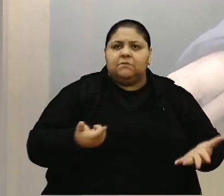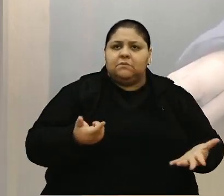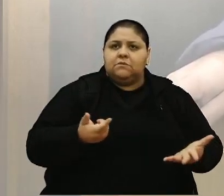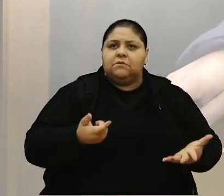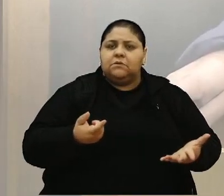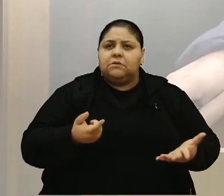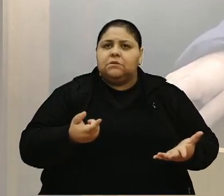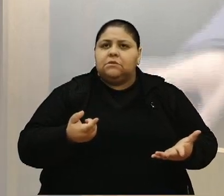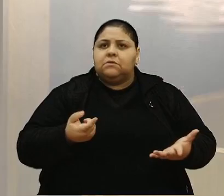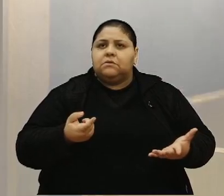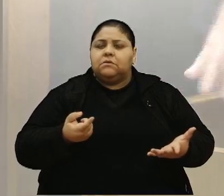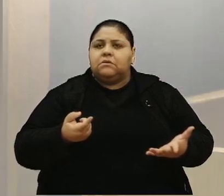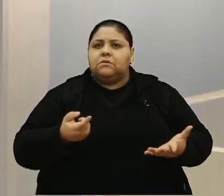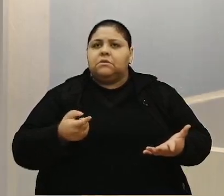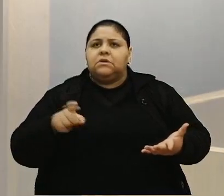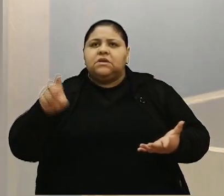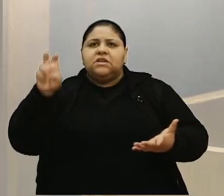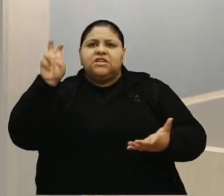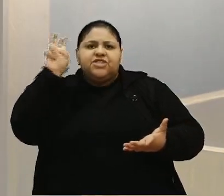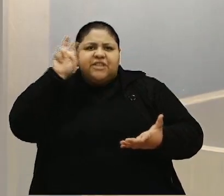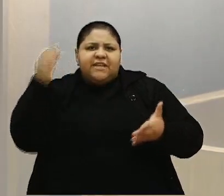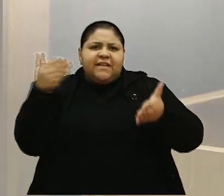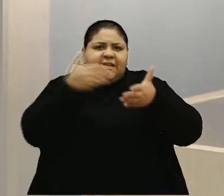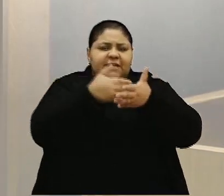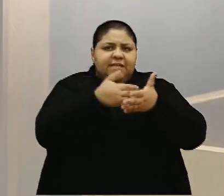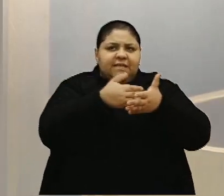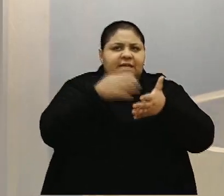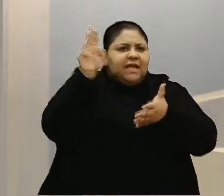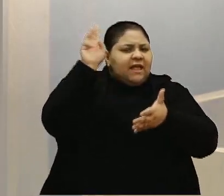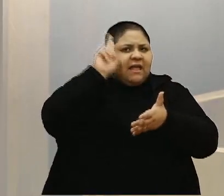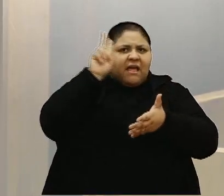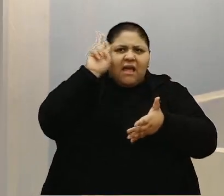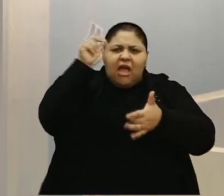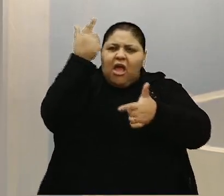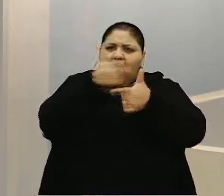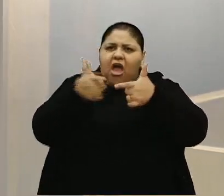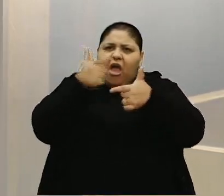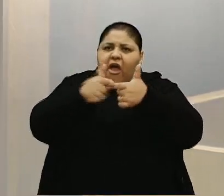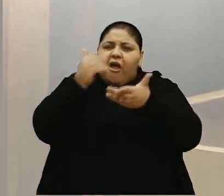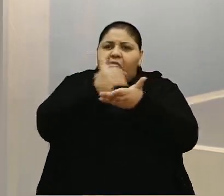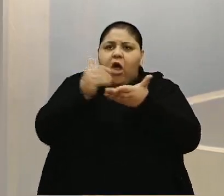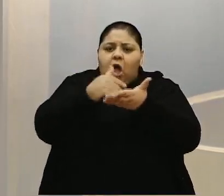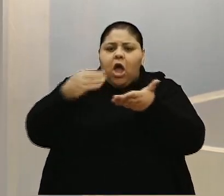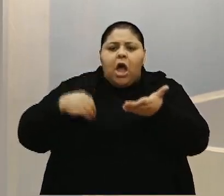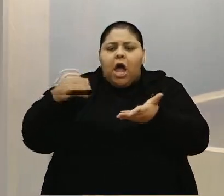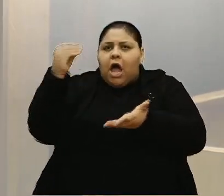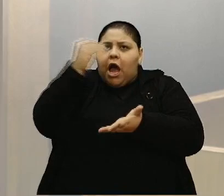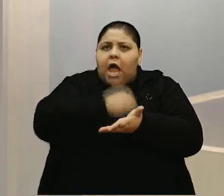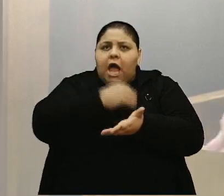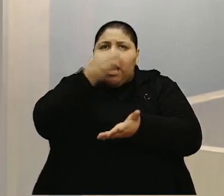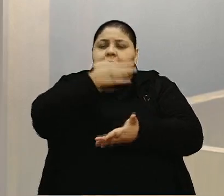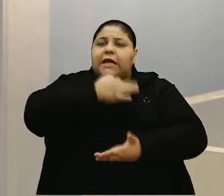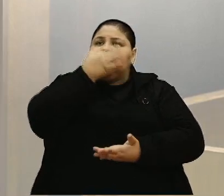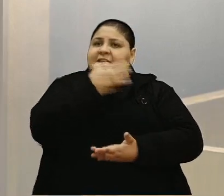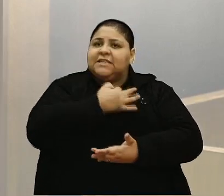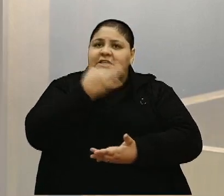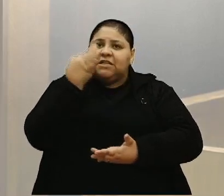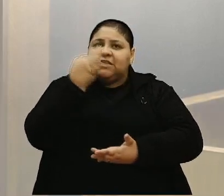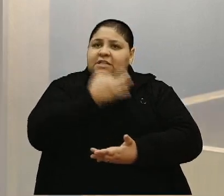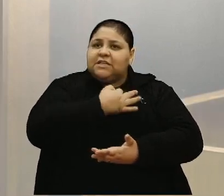até segunda. Então, assim, ó, é uma excrescência. A secretária de saúde de Caxias